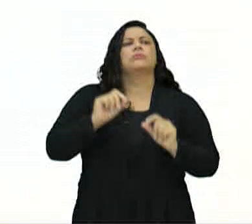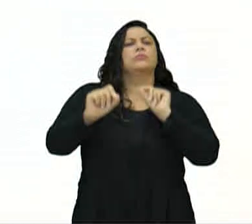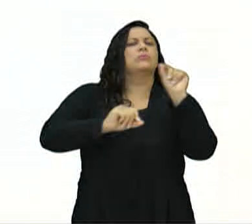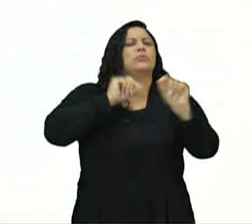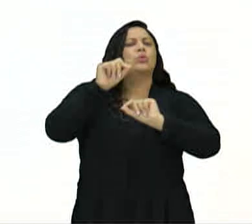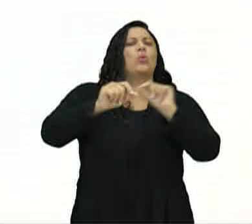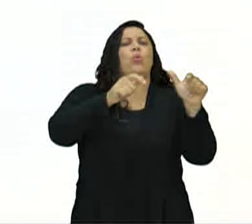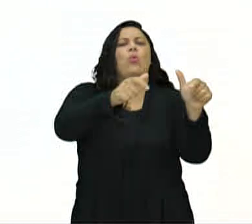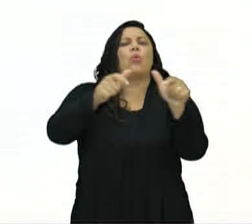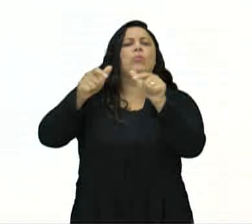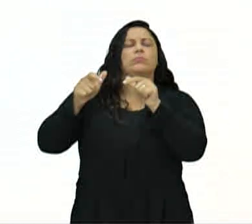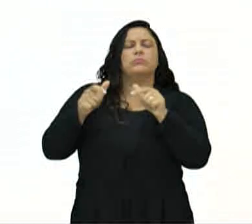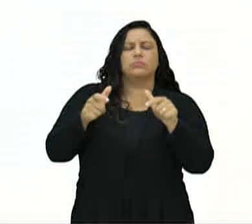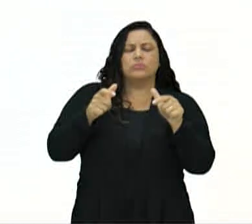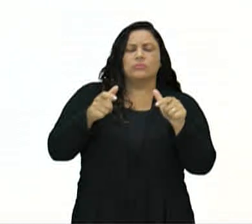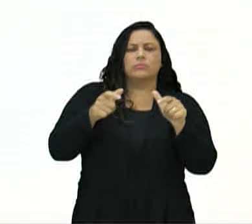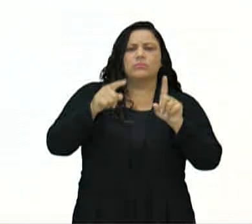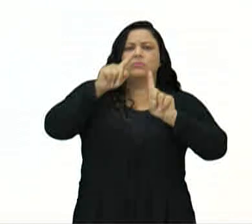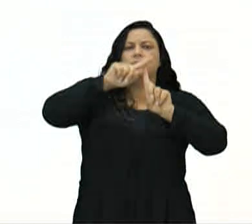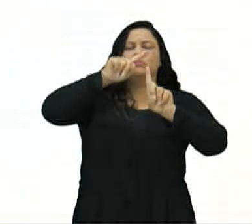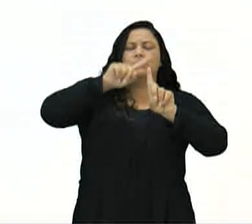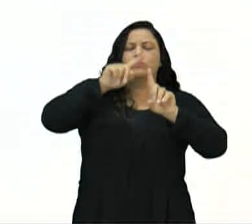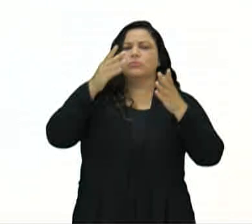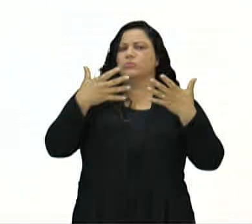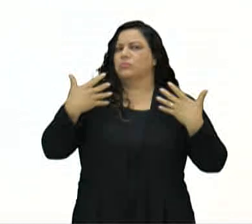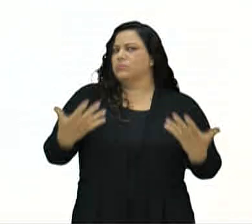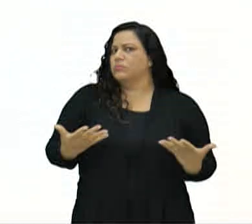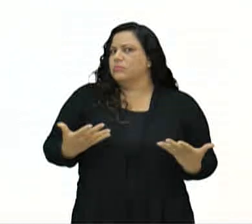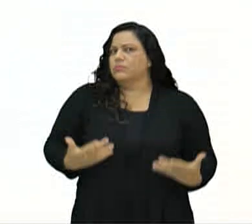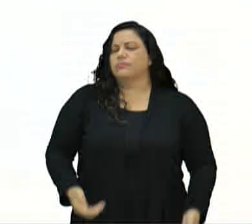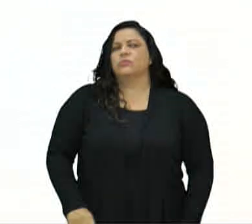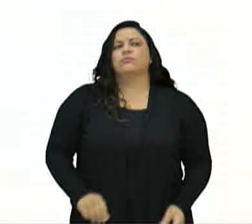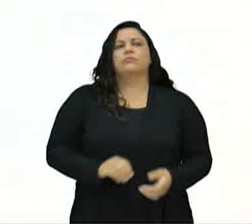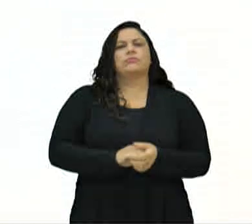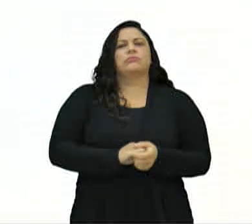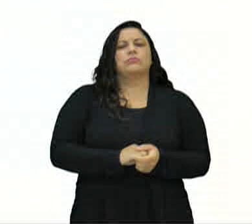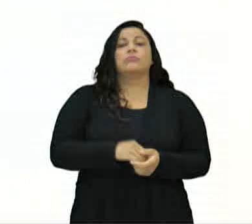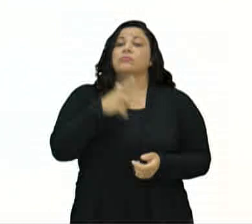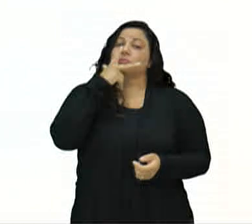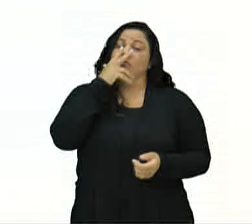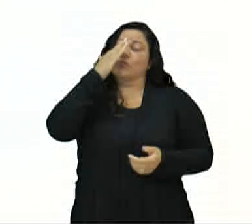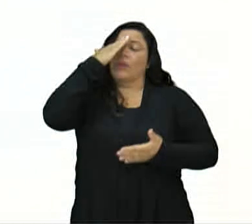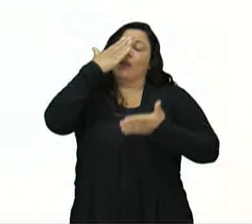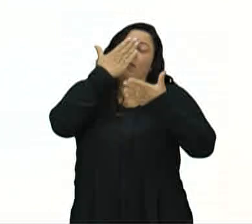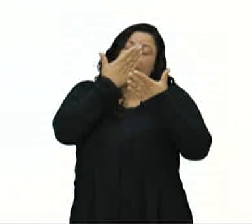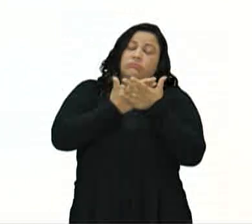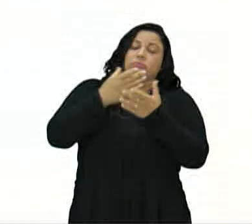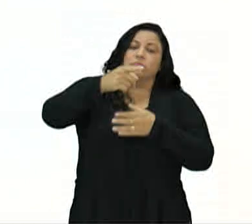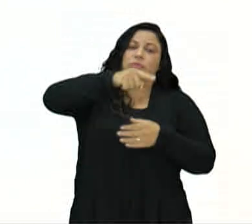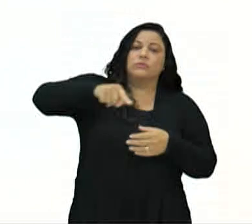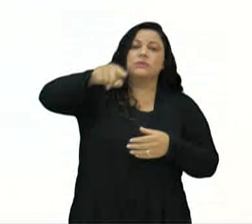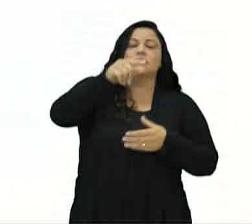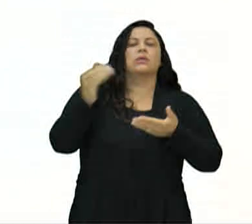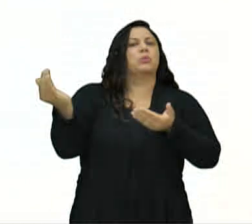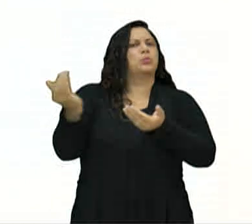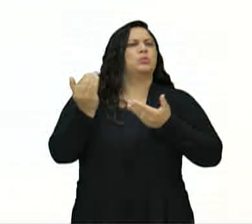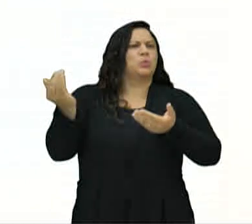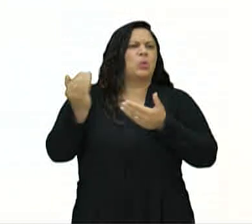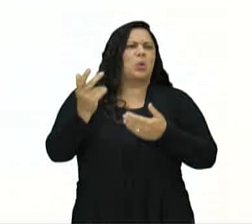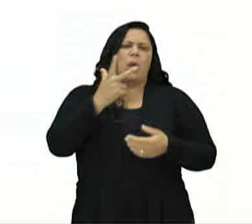podemos encontrar esse tipo de publicação. Eu acredito que vocês que são mais jovens, pode ser até que nunca